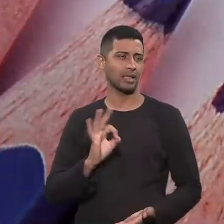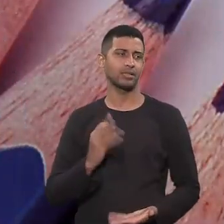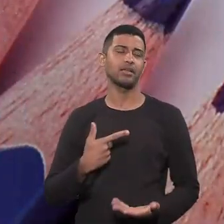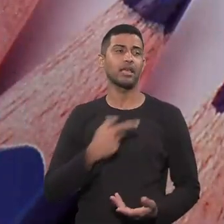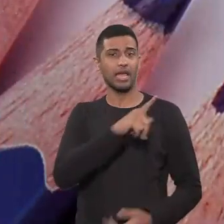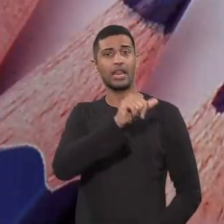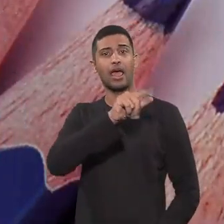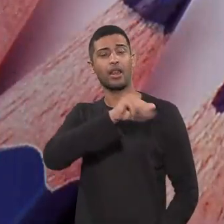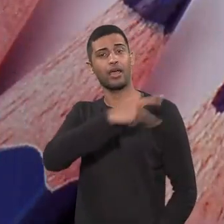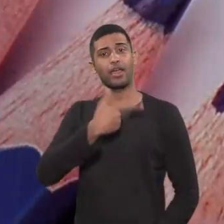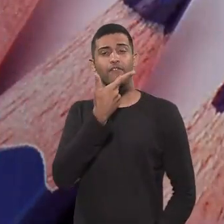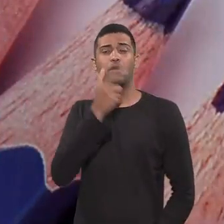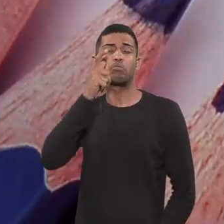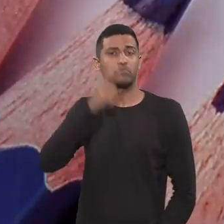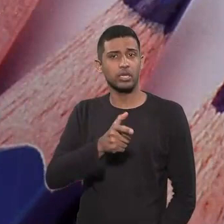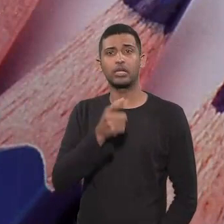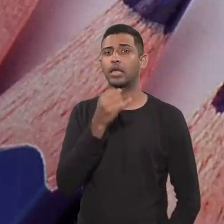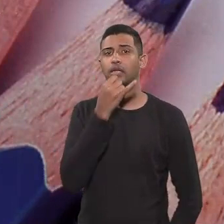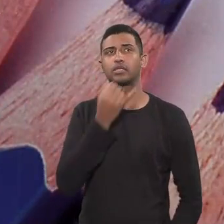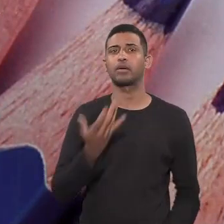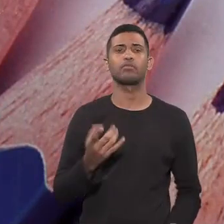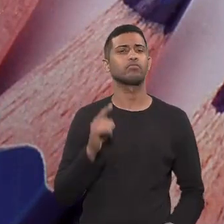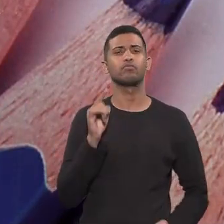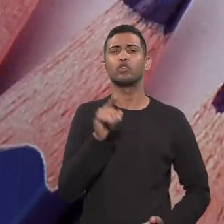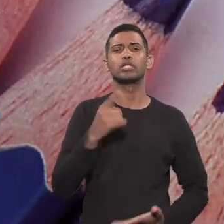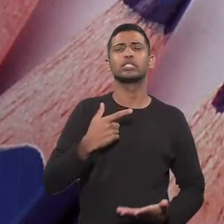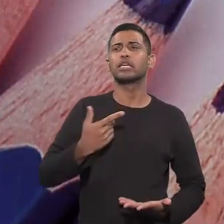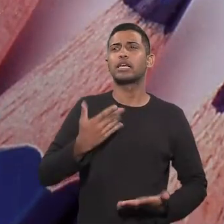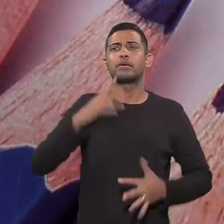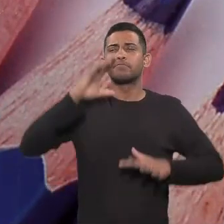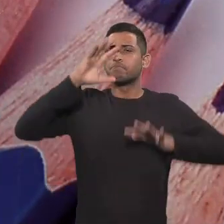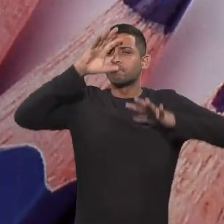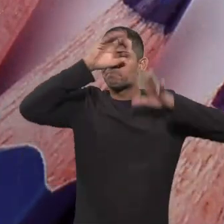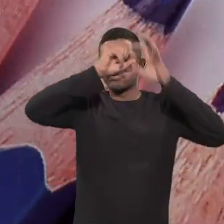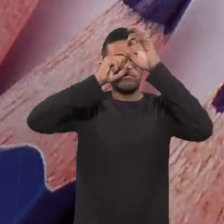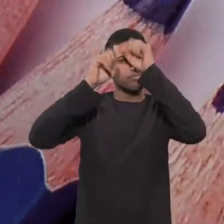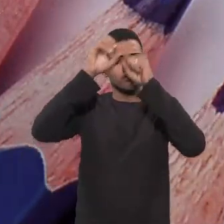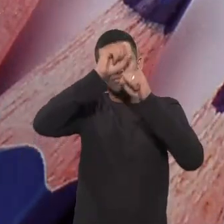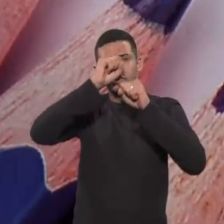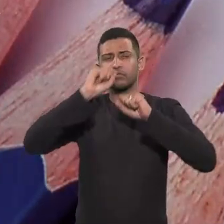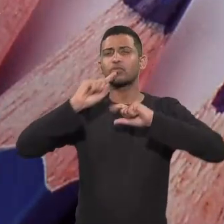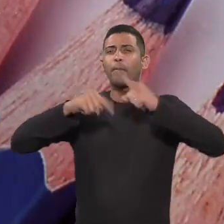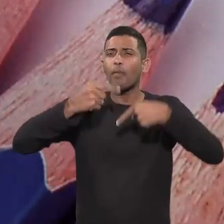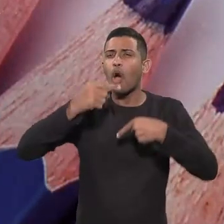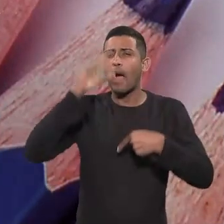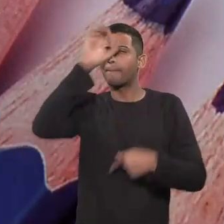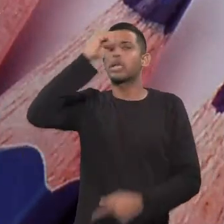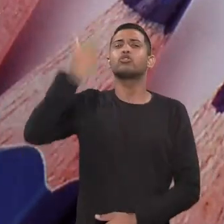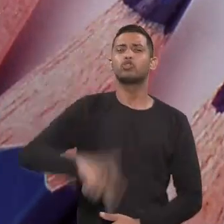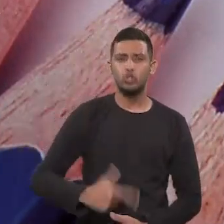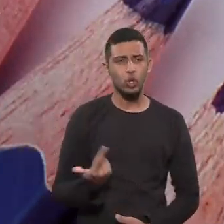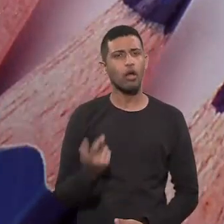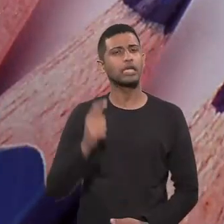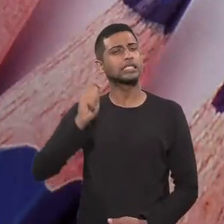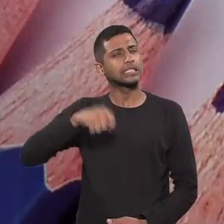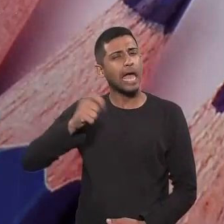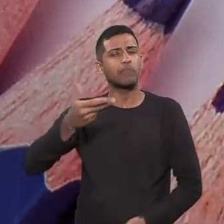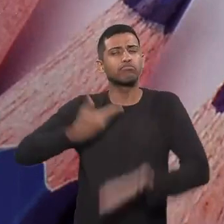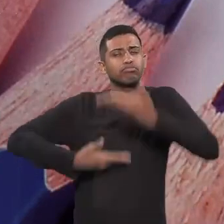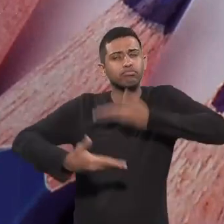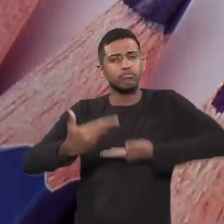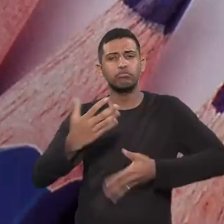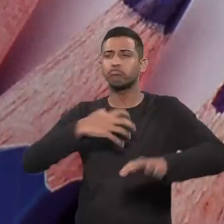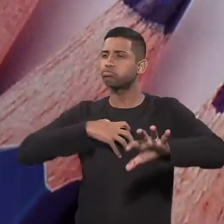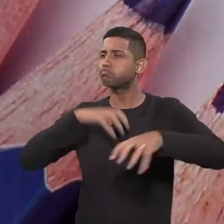Alan falou, que é uma questão de quando você aprende e apreende alguma coisa, você consegue trocar, você